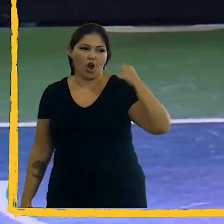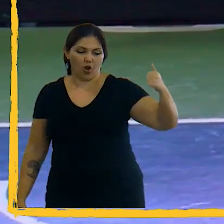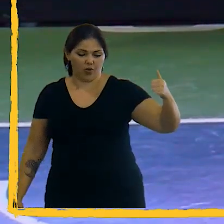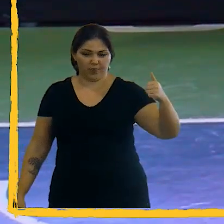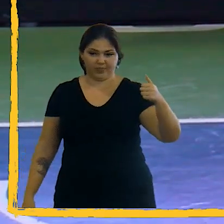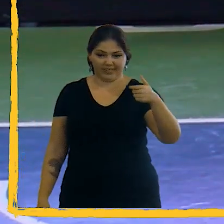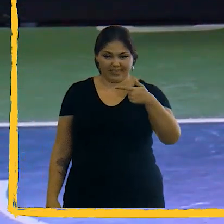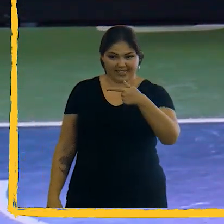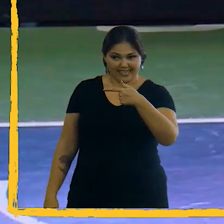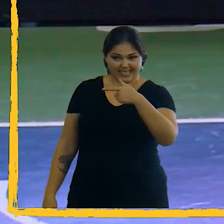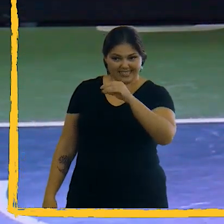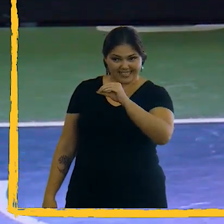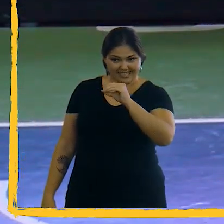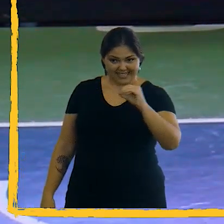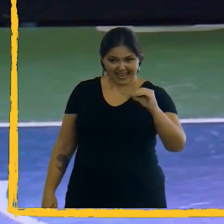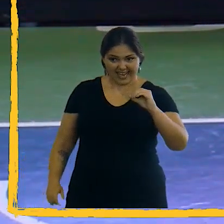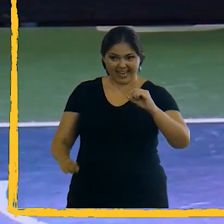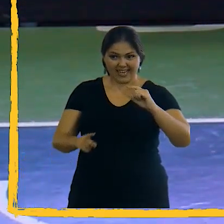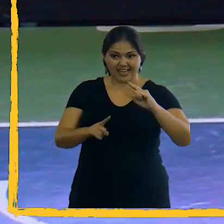ve 70